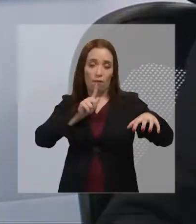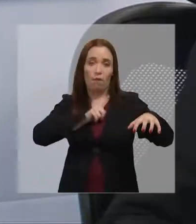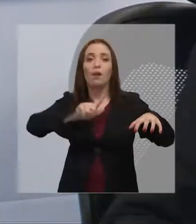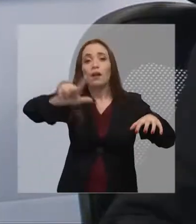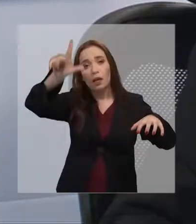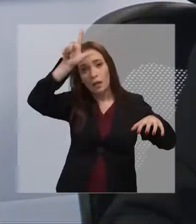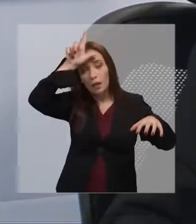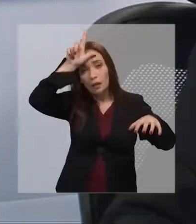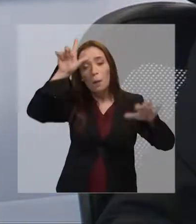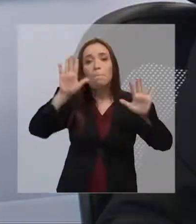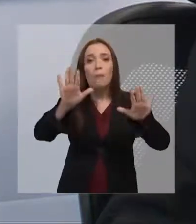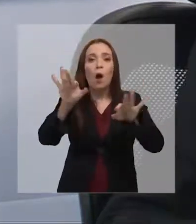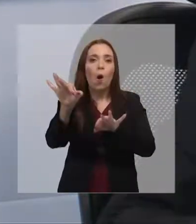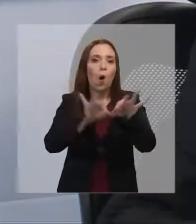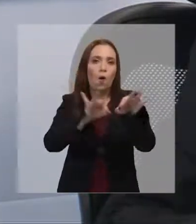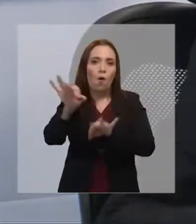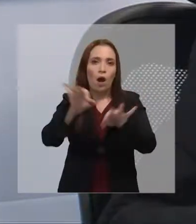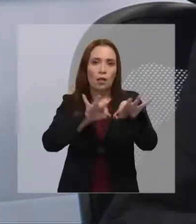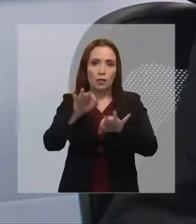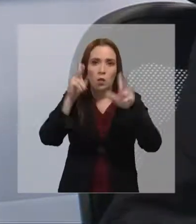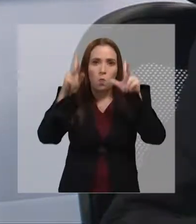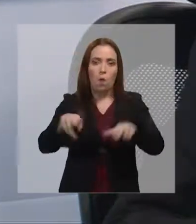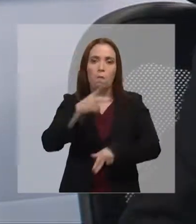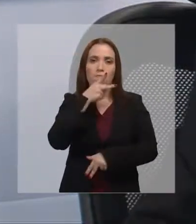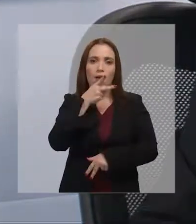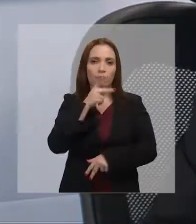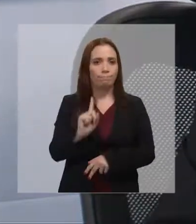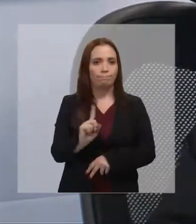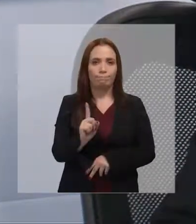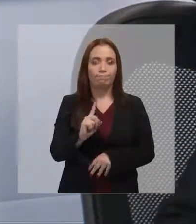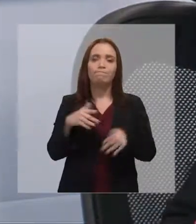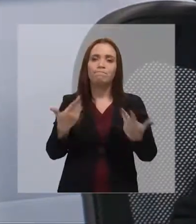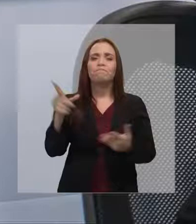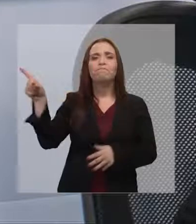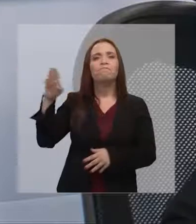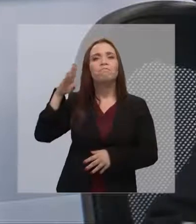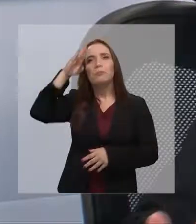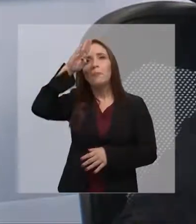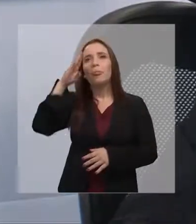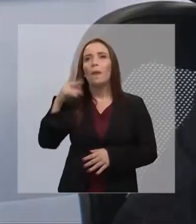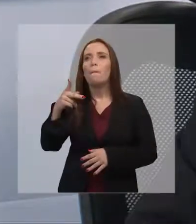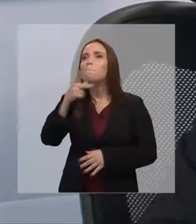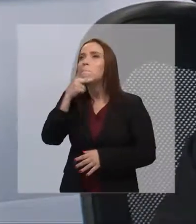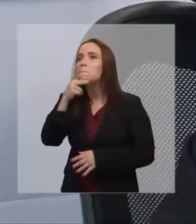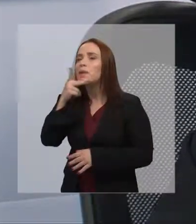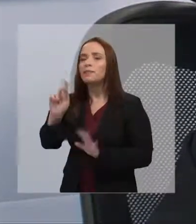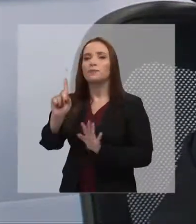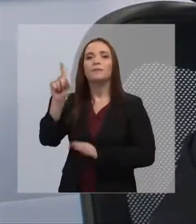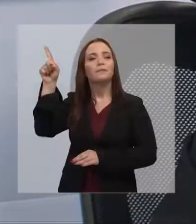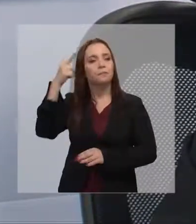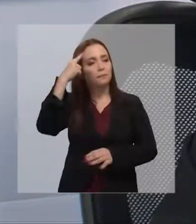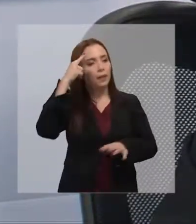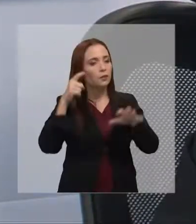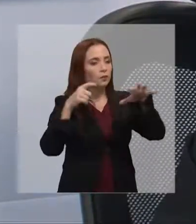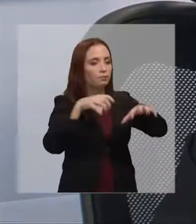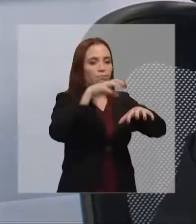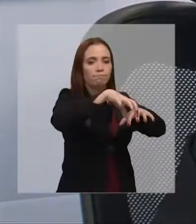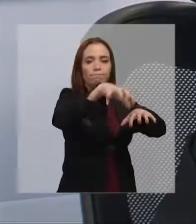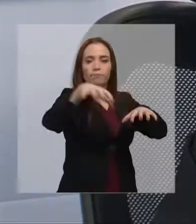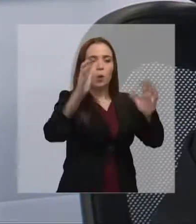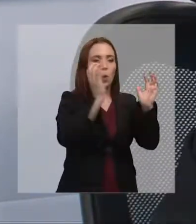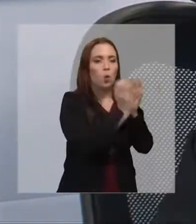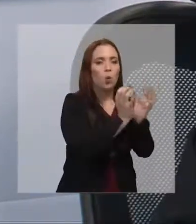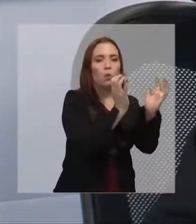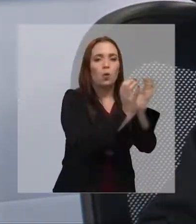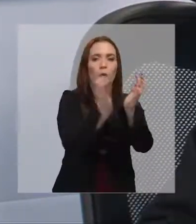lideranças, mas eles não são organizados como partidos. Então, Jair Messias Bolsonaro achou que nesse movimento do jogo do